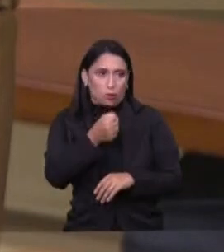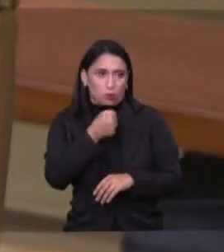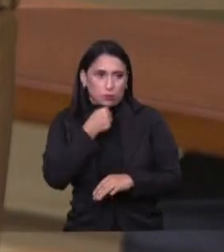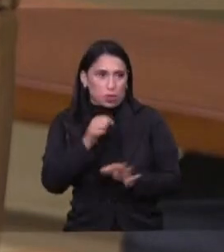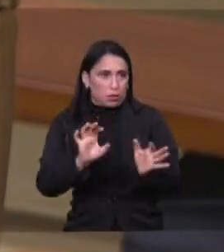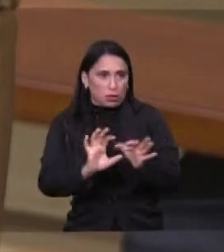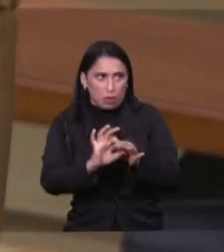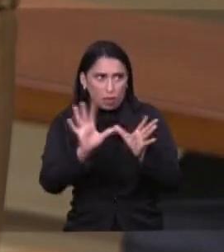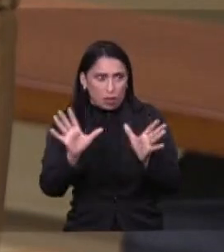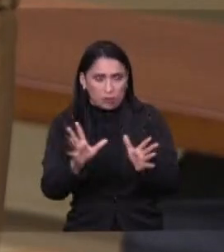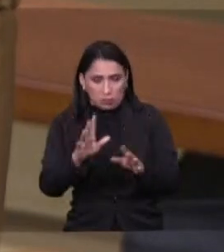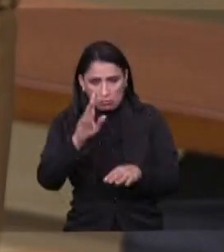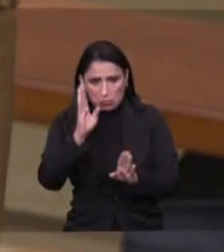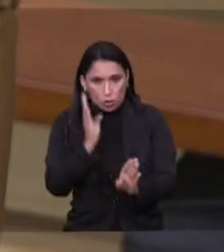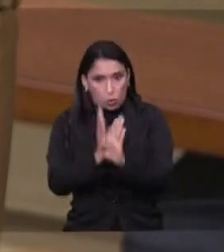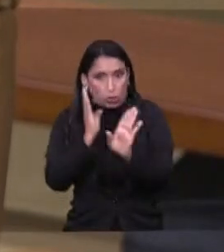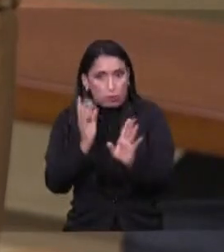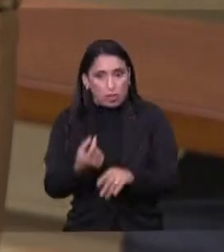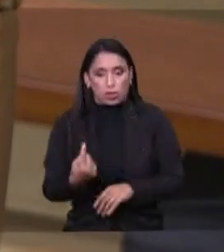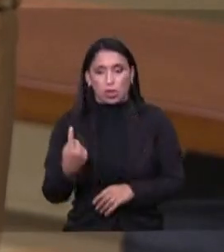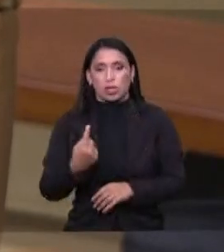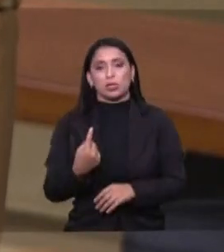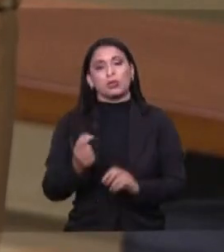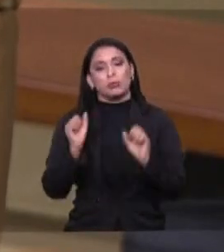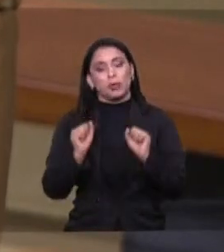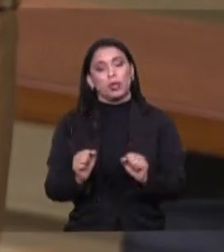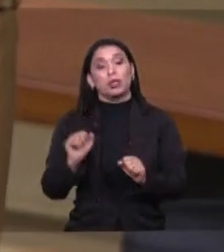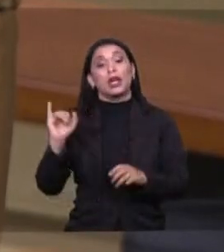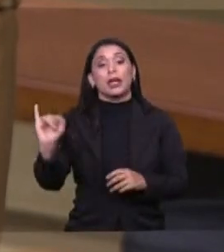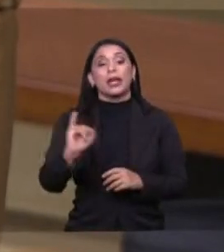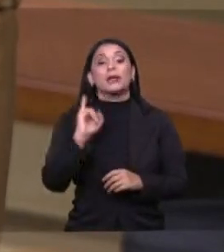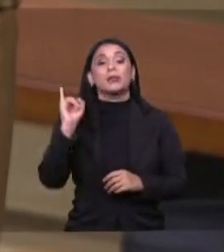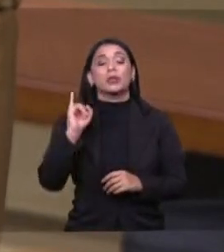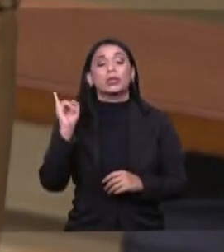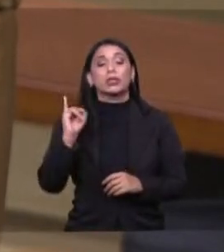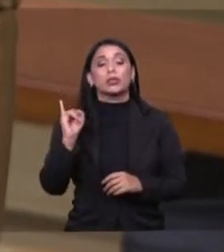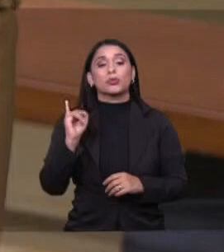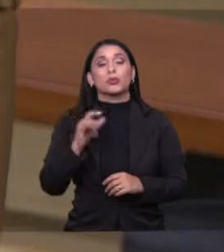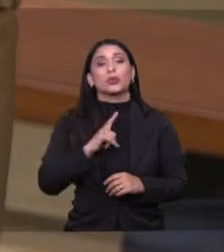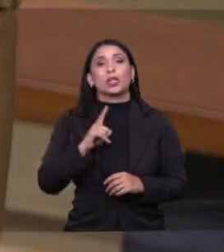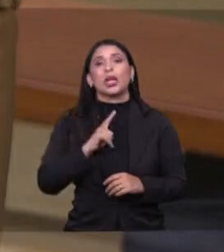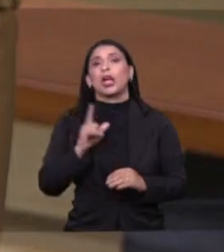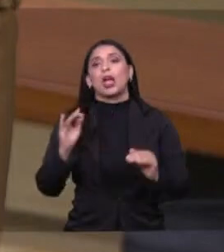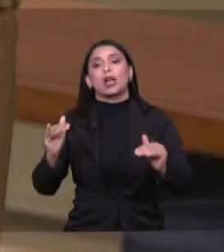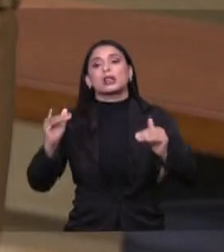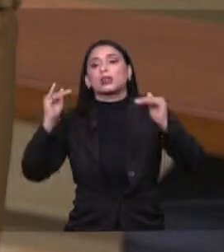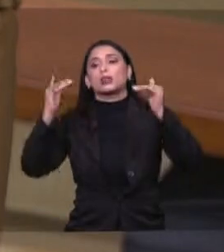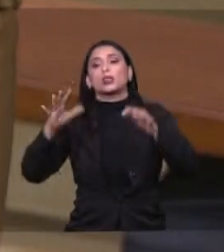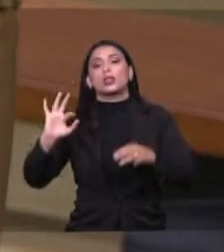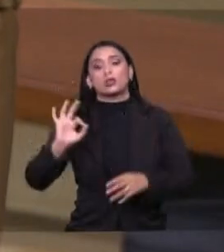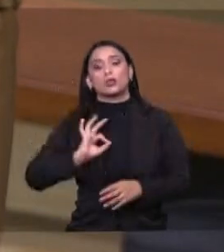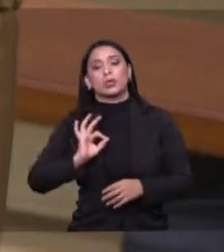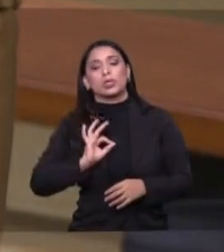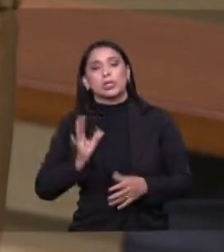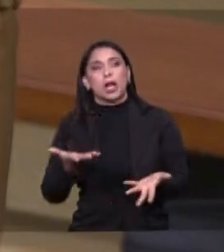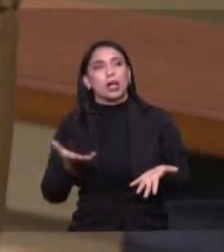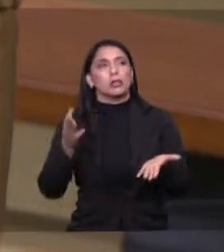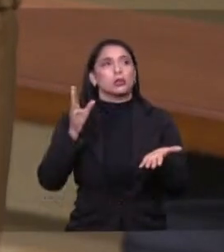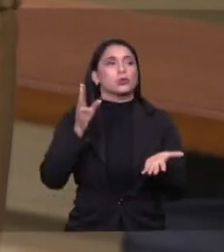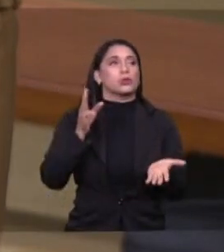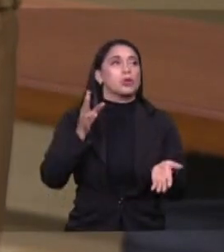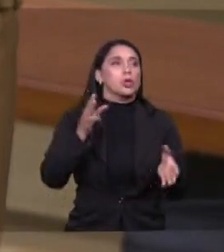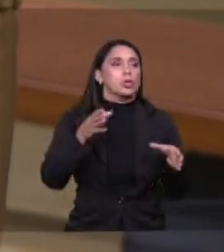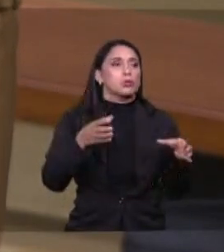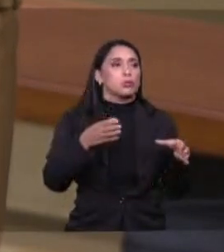por ela sozinha. Isso é importante, porque em vários casos, não só as autoridades policiais, os membros do